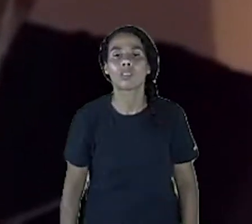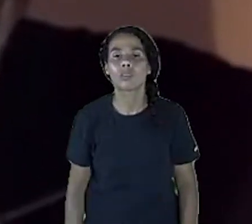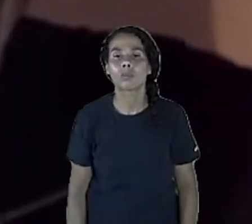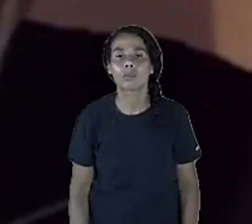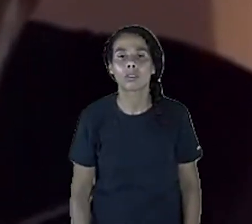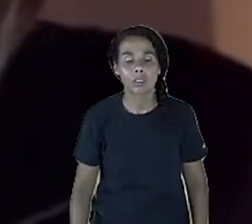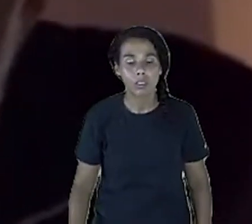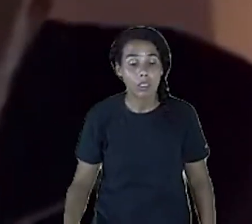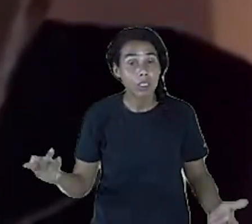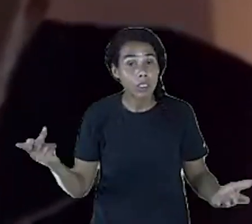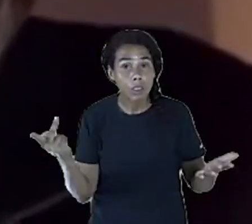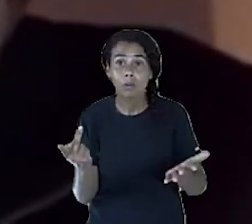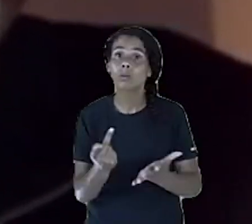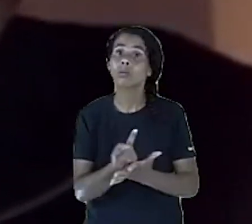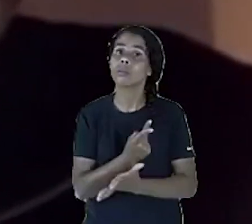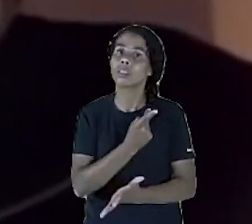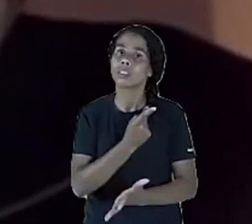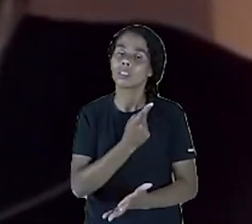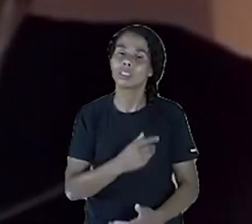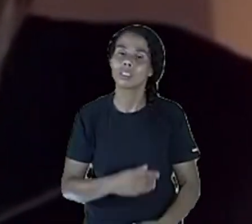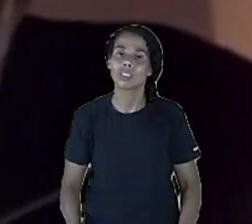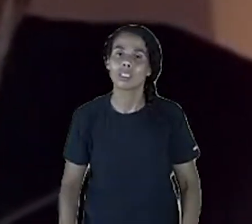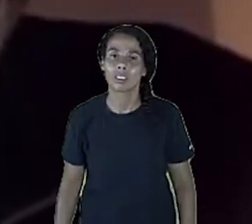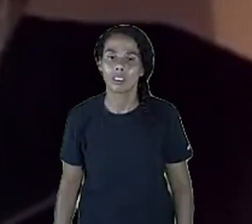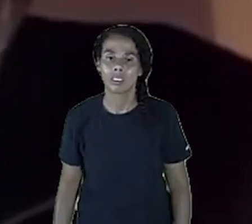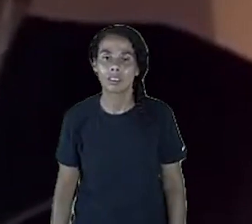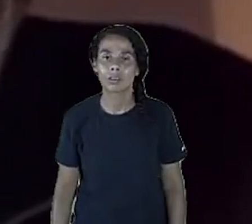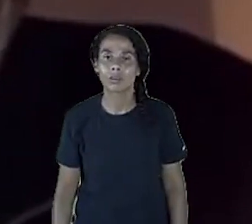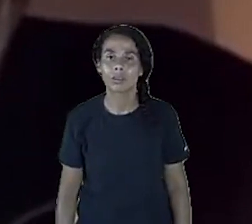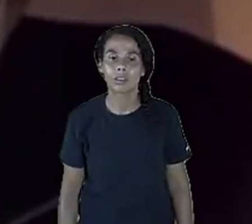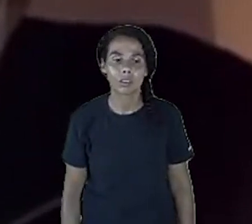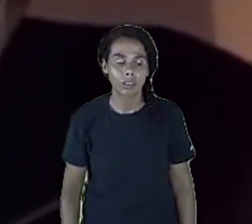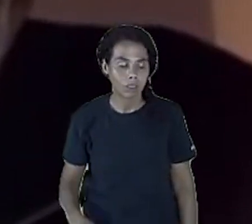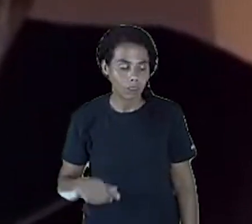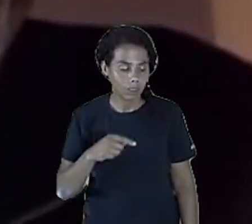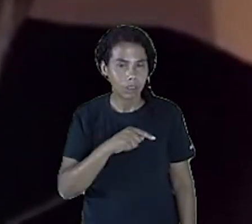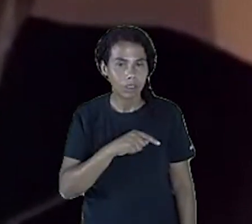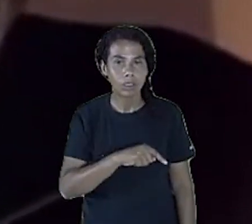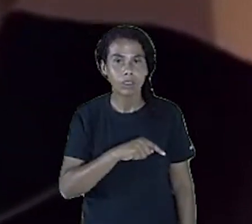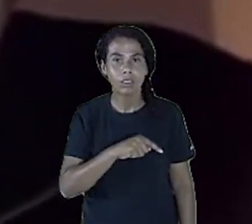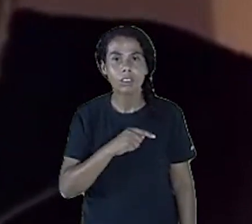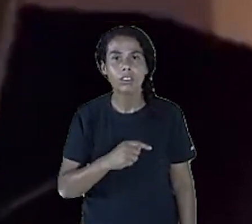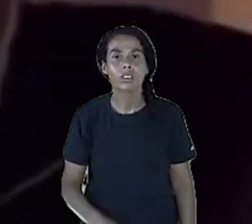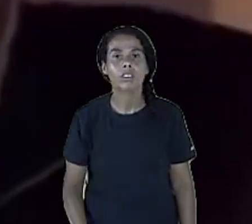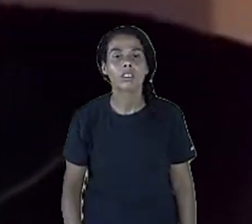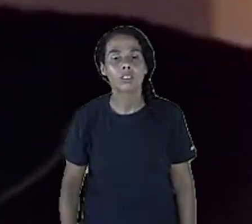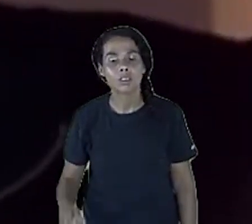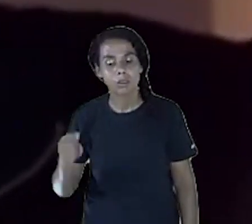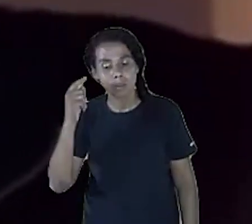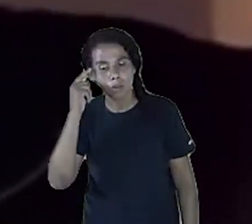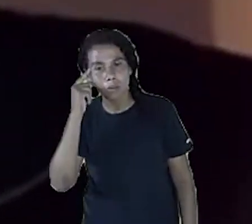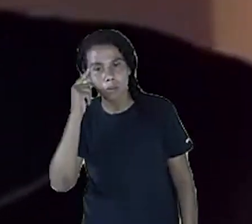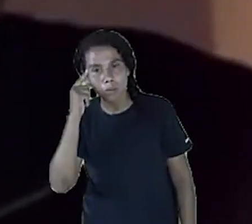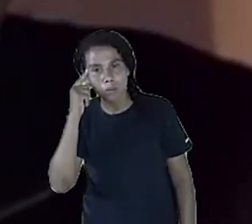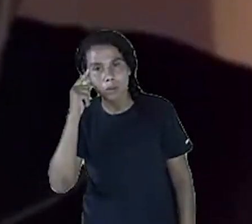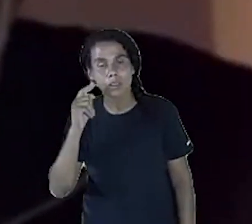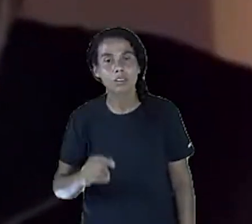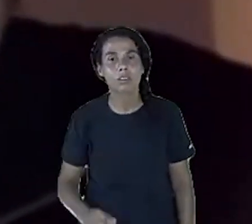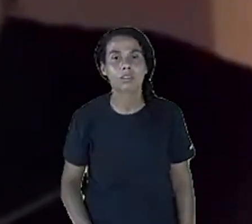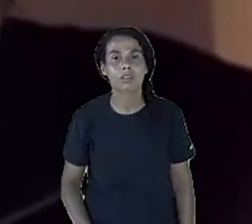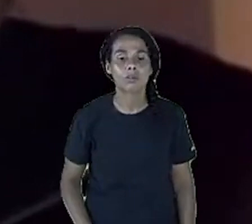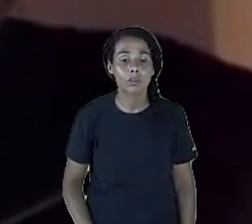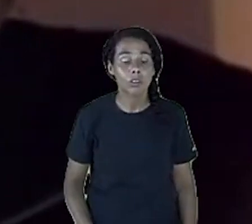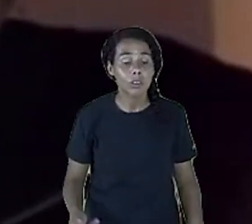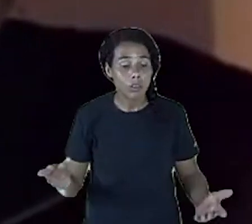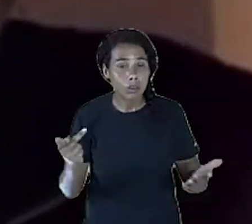isso, eu sou isso, eu sou um desses tantos filtros, não é como você, como Bené,